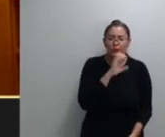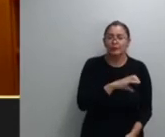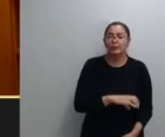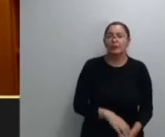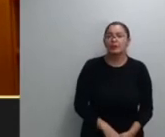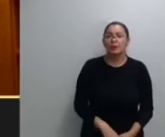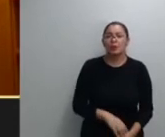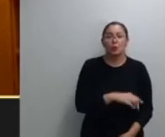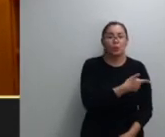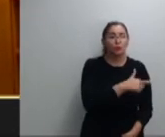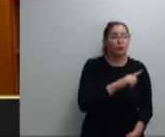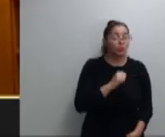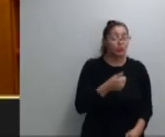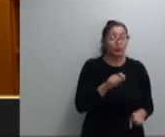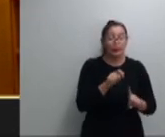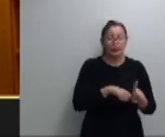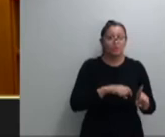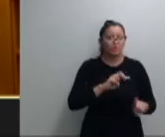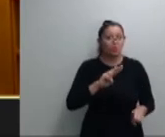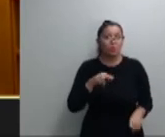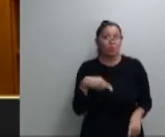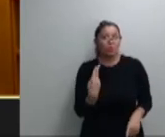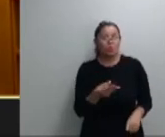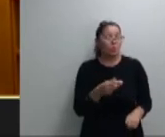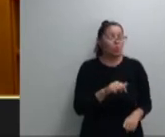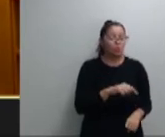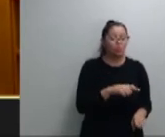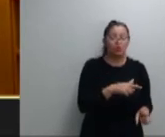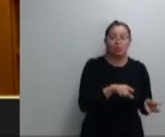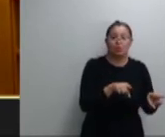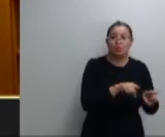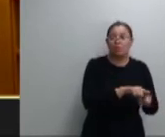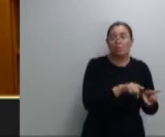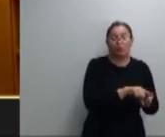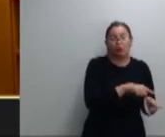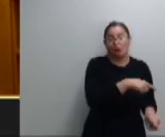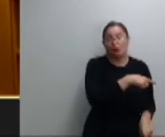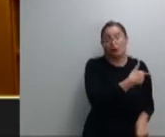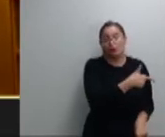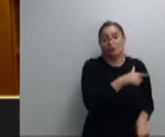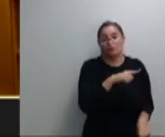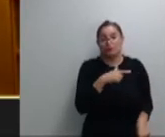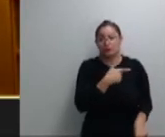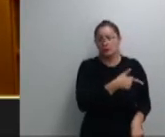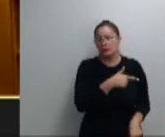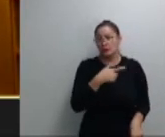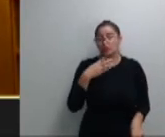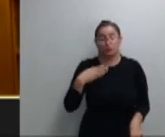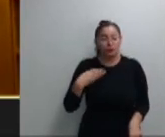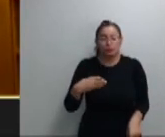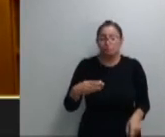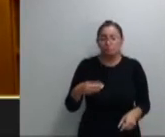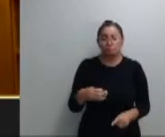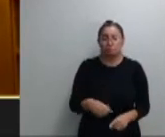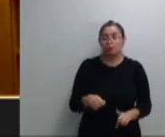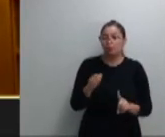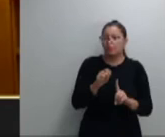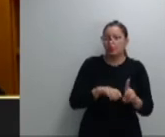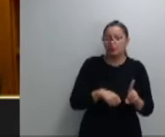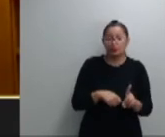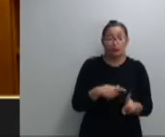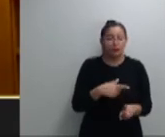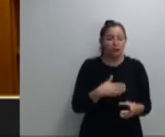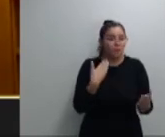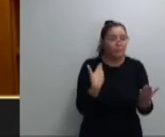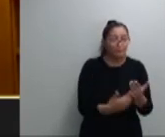meses, assim como essa de 48 meses, não trazem nenhuma situação de estorno. Adquiriu,